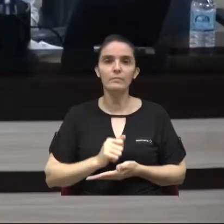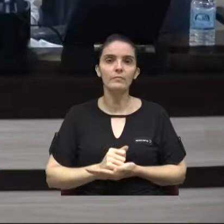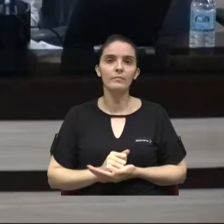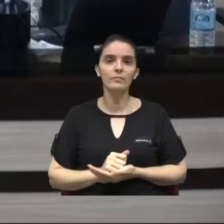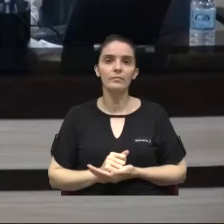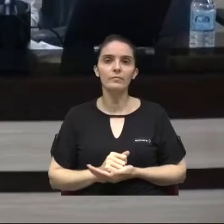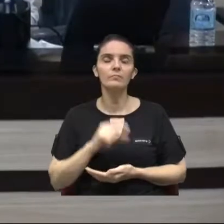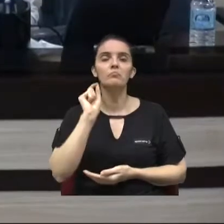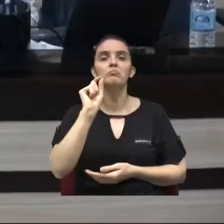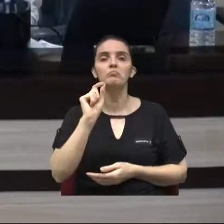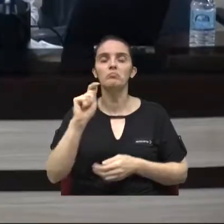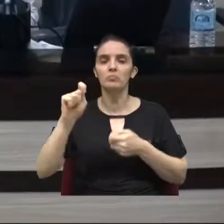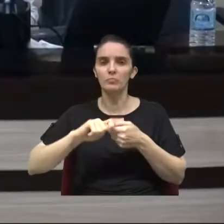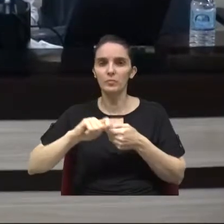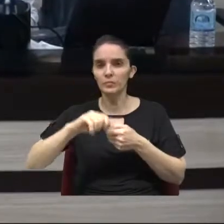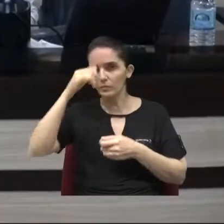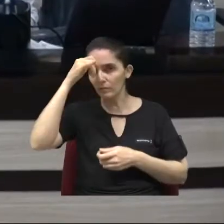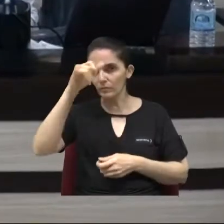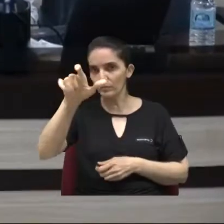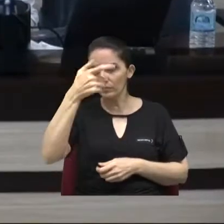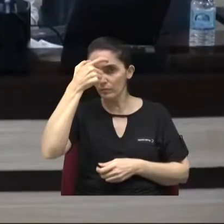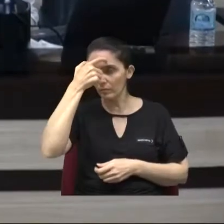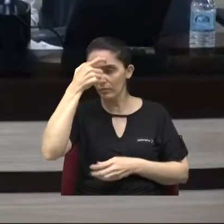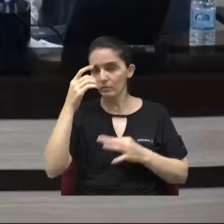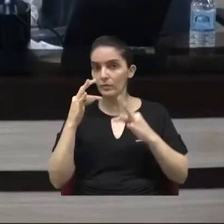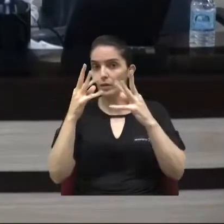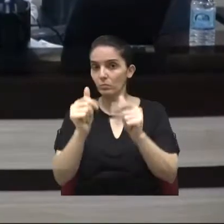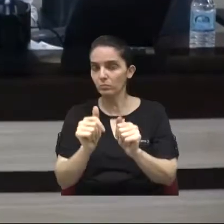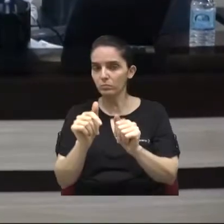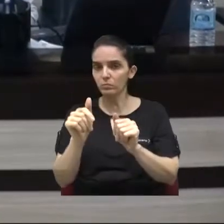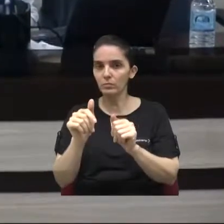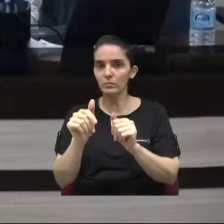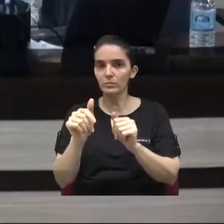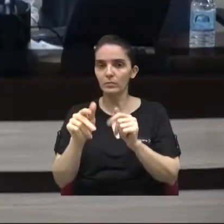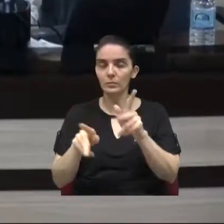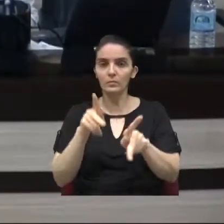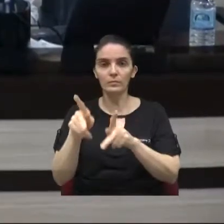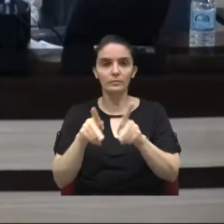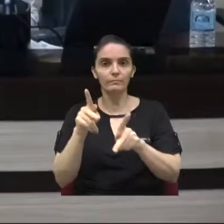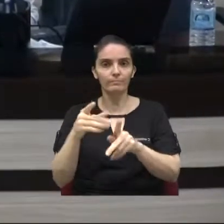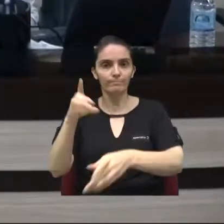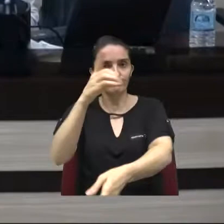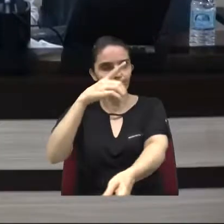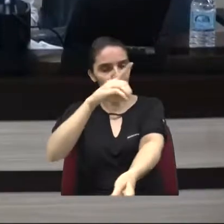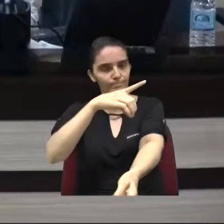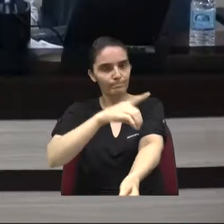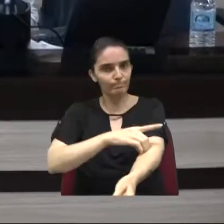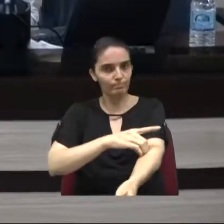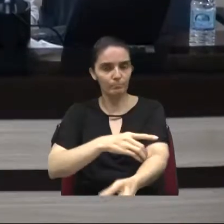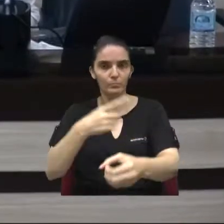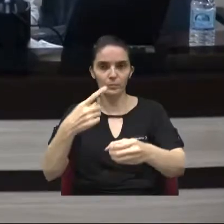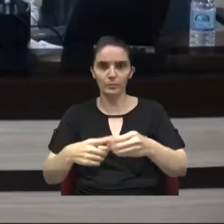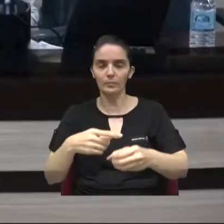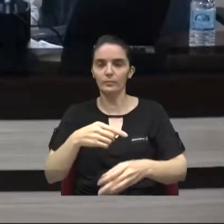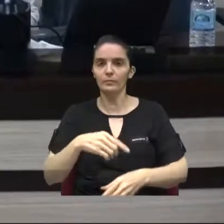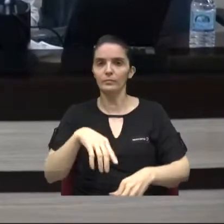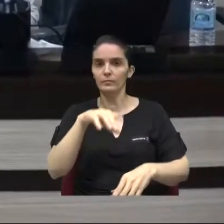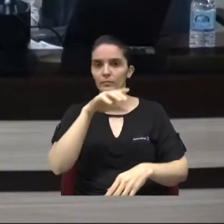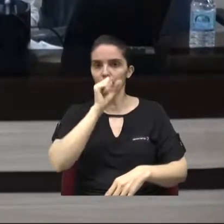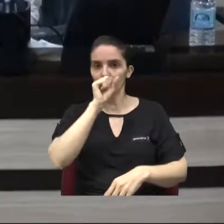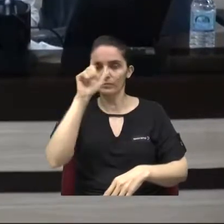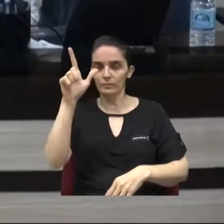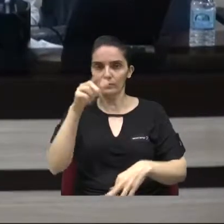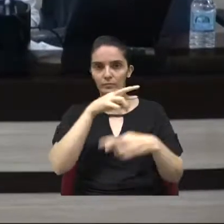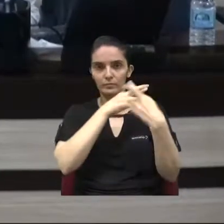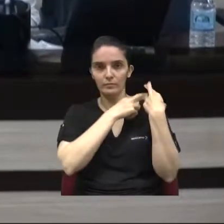ações preventivas que conscientizam toda a população quanto ao risco de dengue no município de Limeira. Autoria da